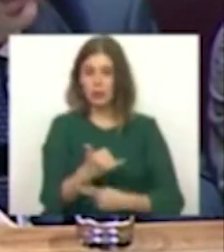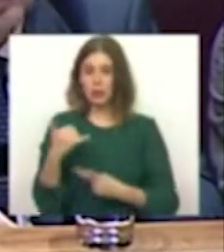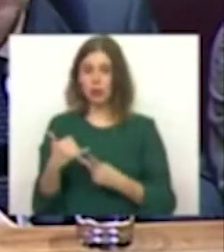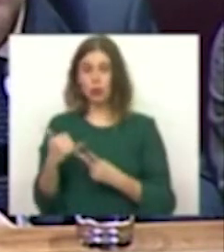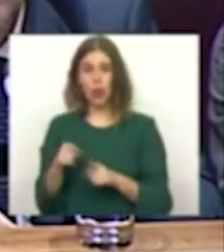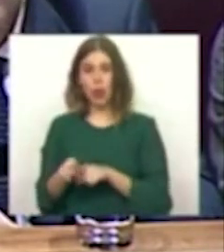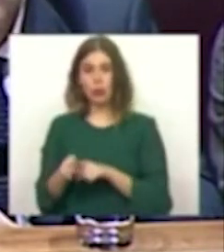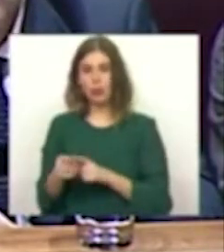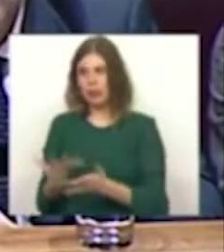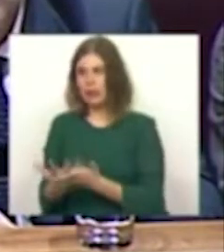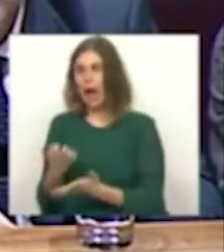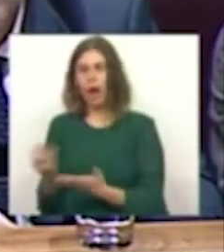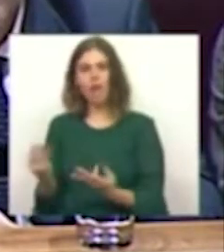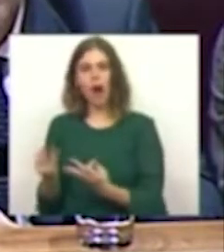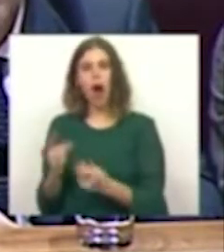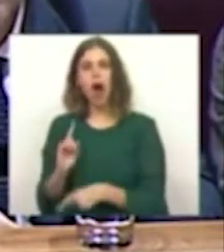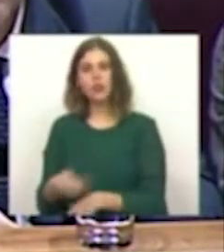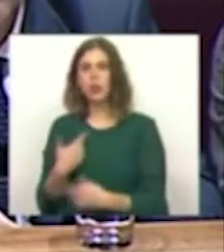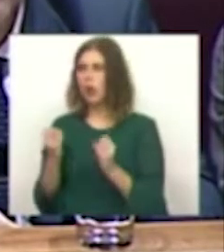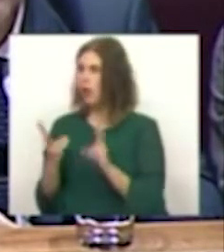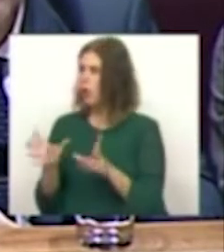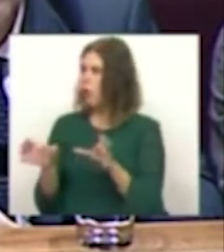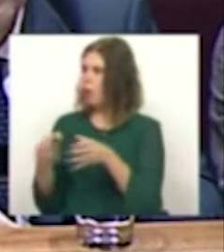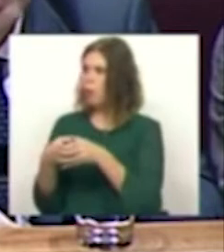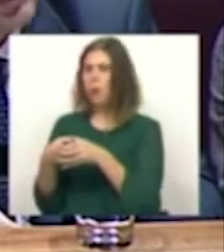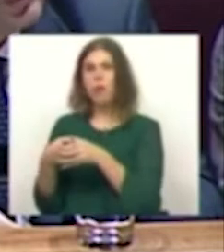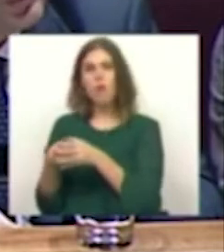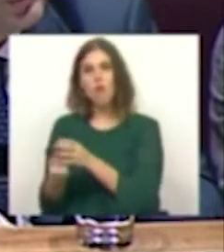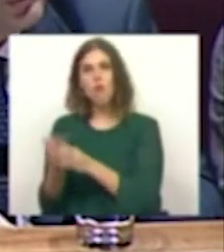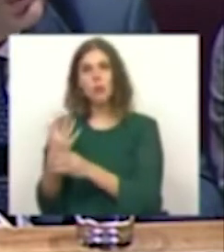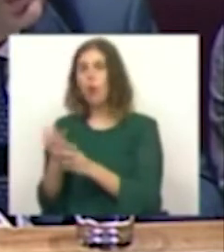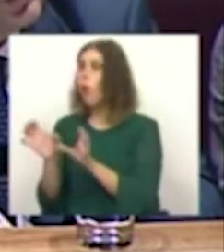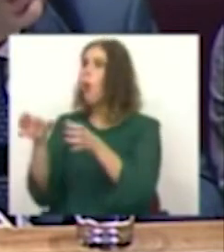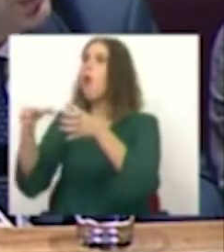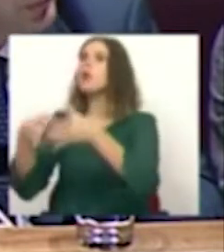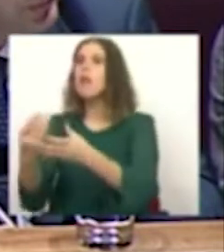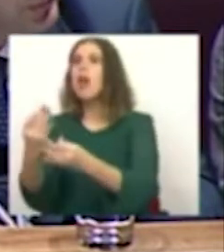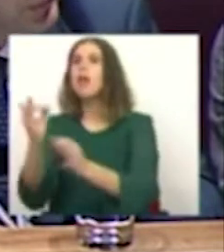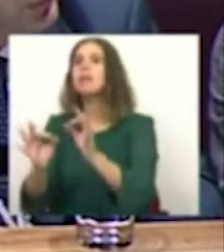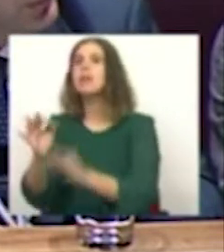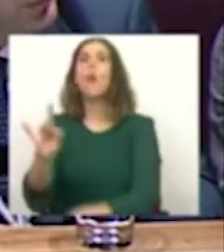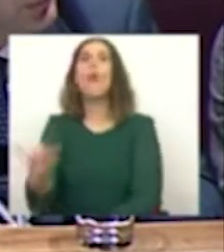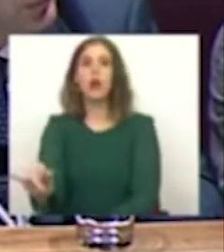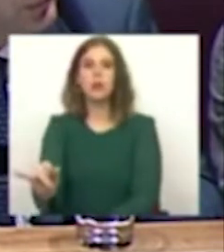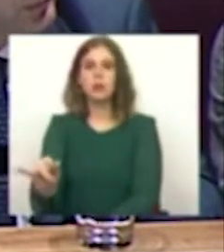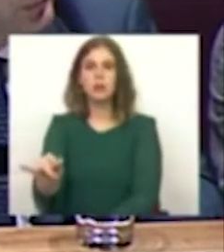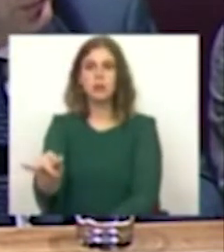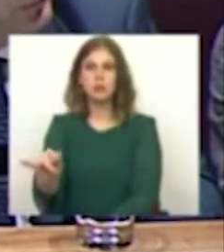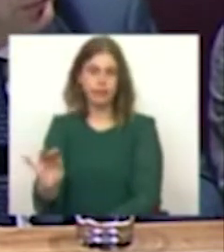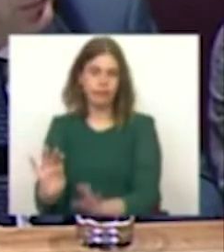outra politicamente relevante era qual era o agrupamento da formação do Conselho onde devia ser tratada. Se no